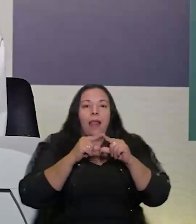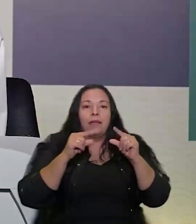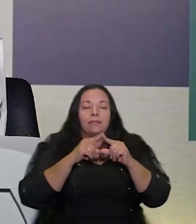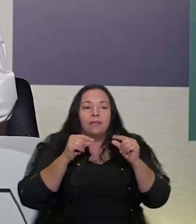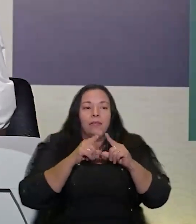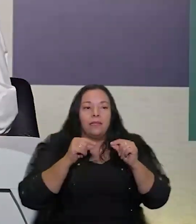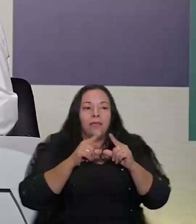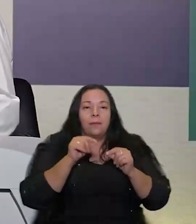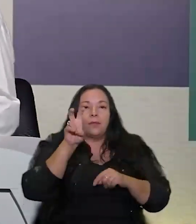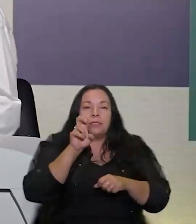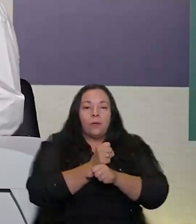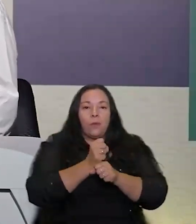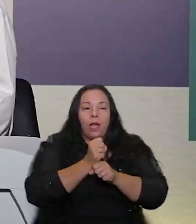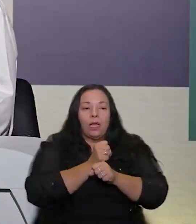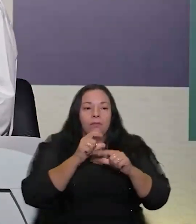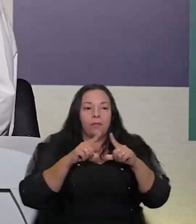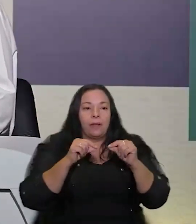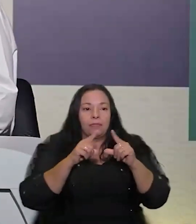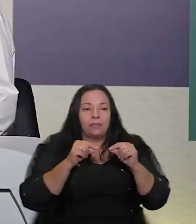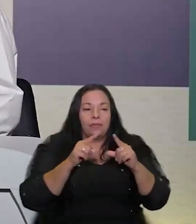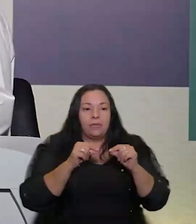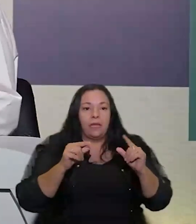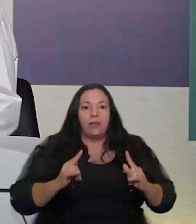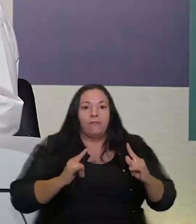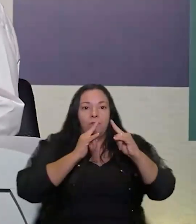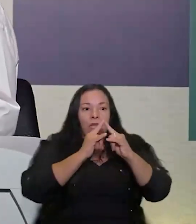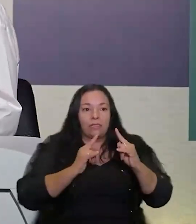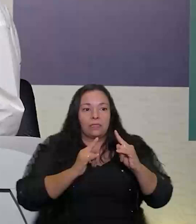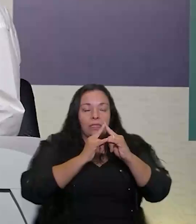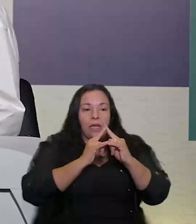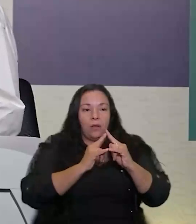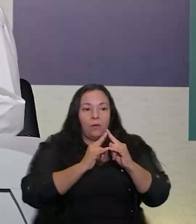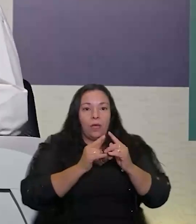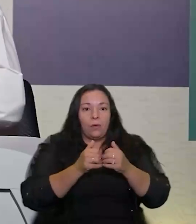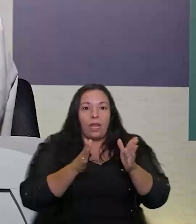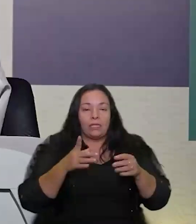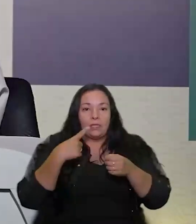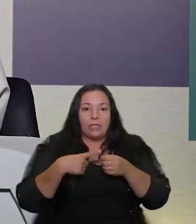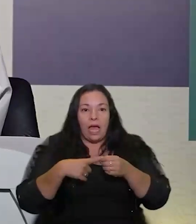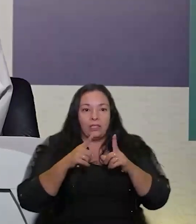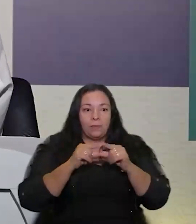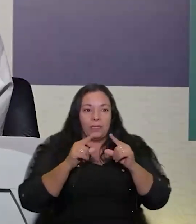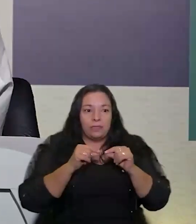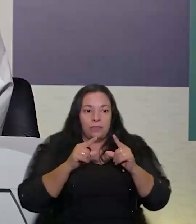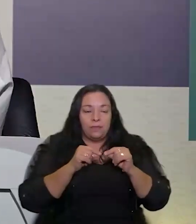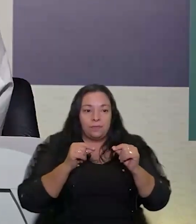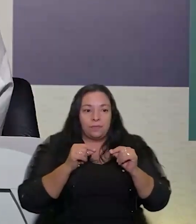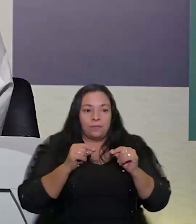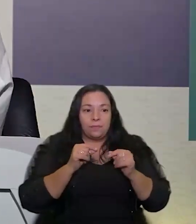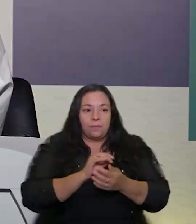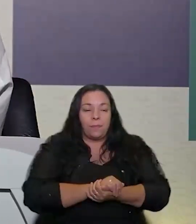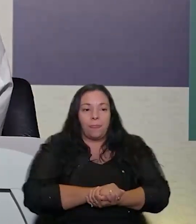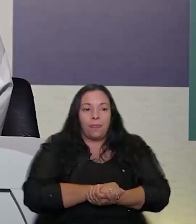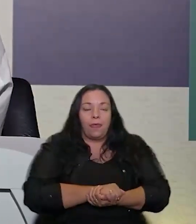meus primeiros 5 anos em Brasília, foi da fundação, da inauguração da cidade, a gente